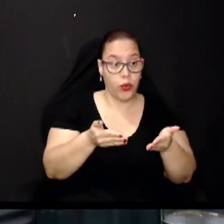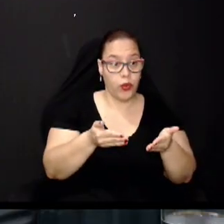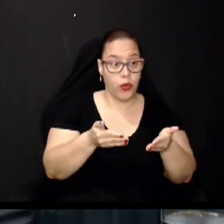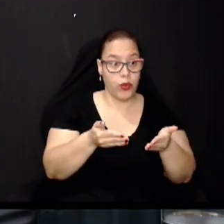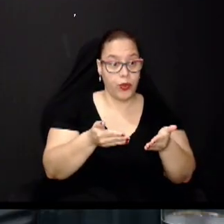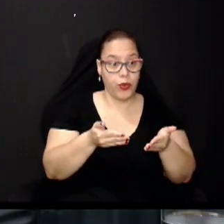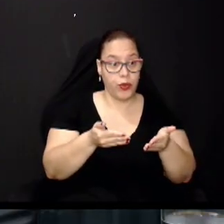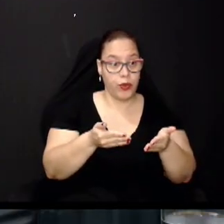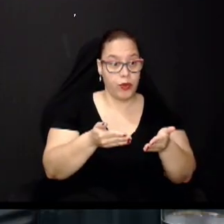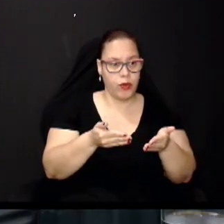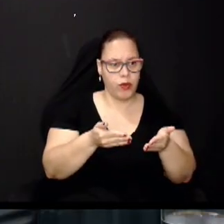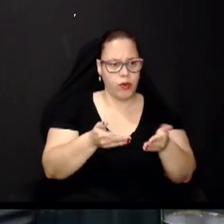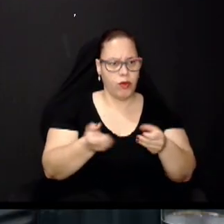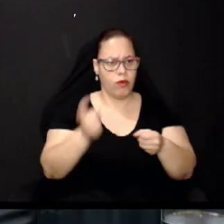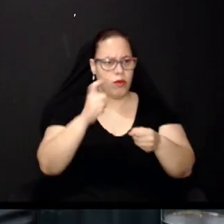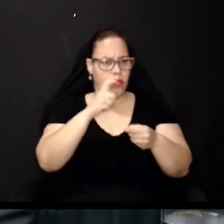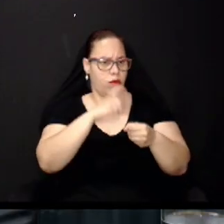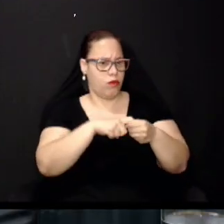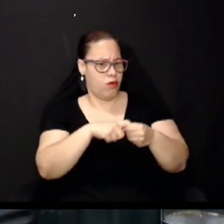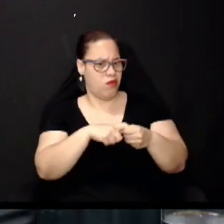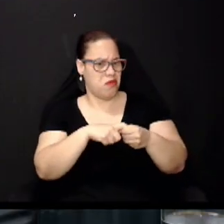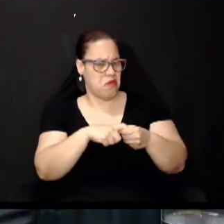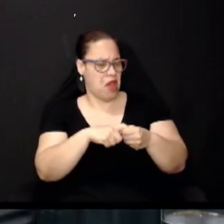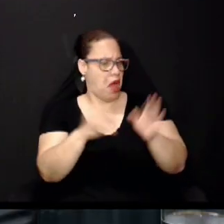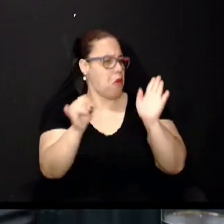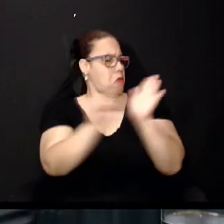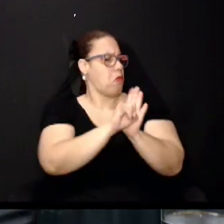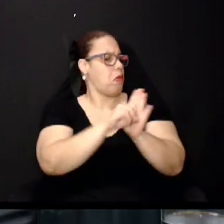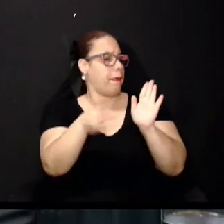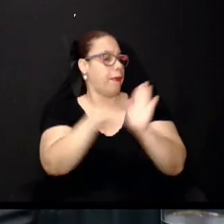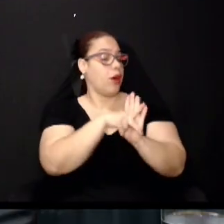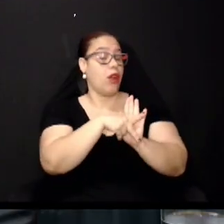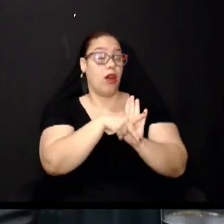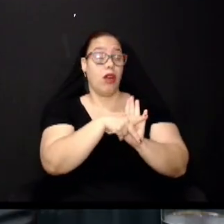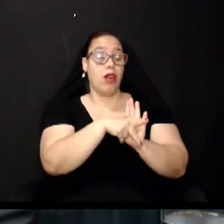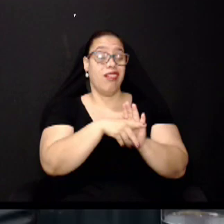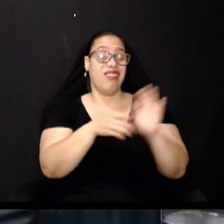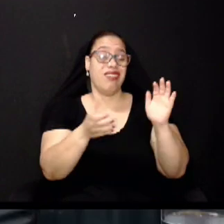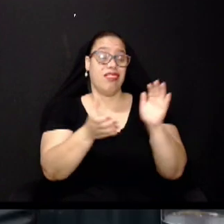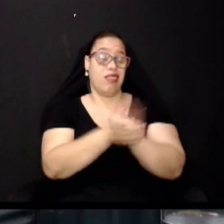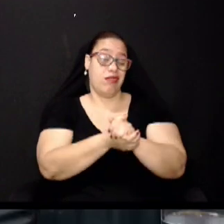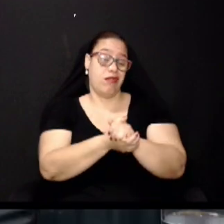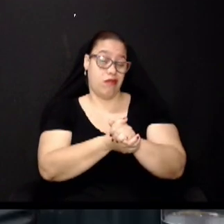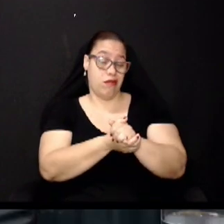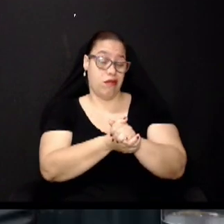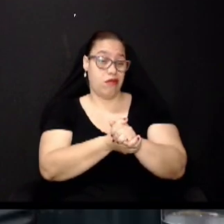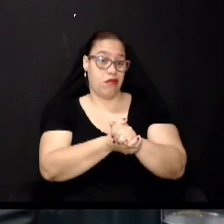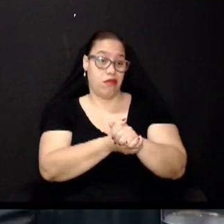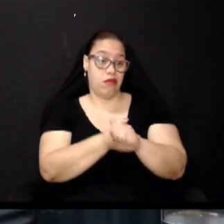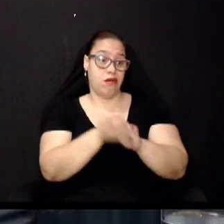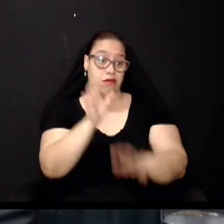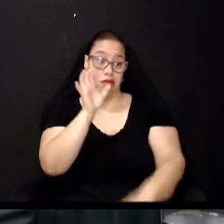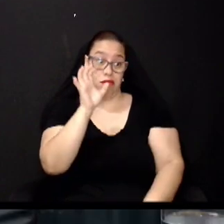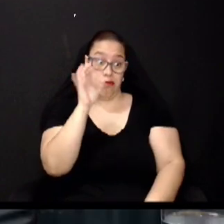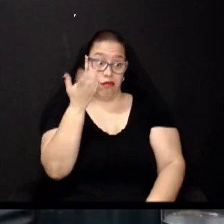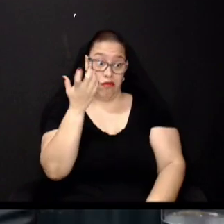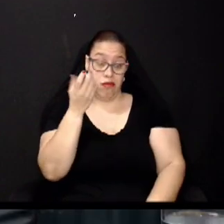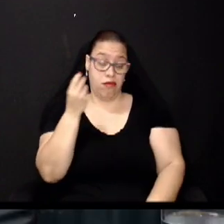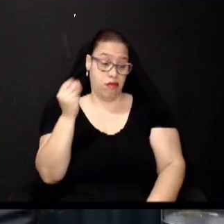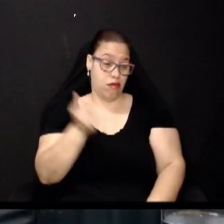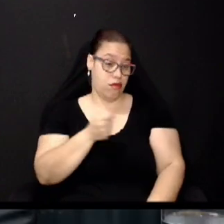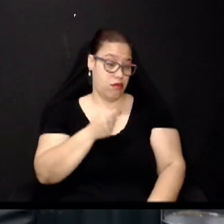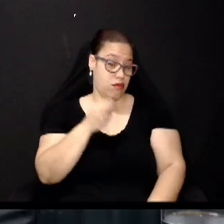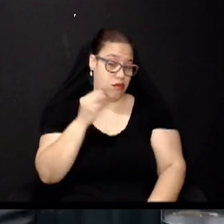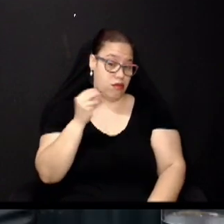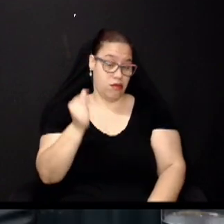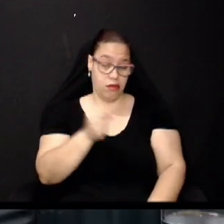o retorno à autenticidade. Porque durante o casamento, né, os casamentos que vão acontecendo por muitos anos pela inércia, né, eles